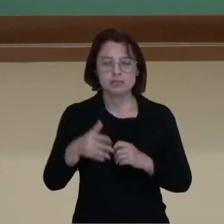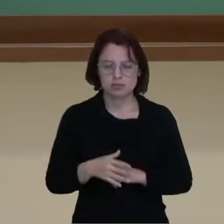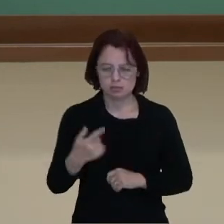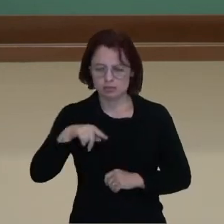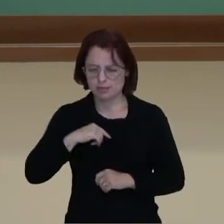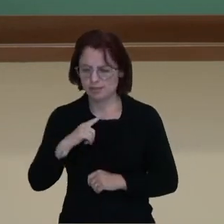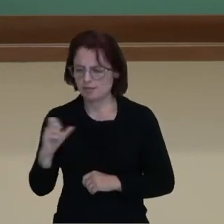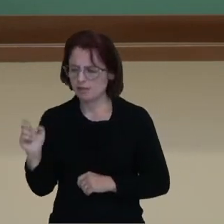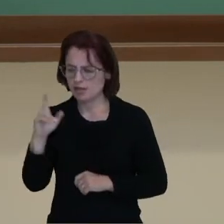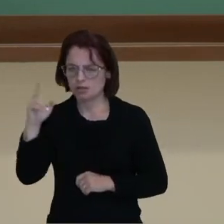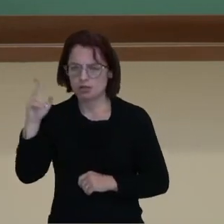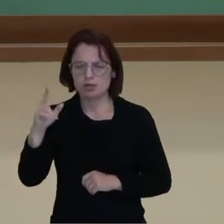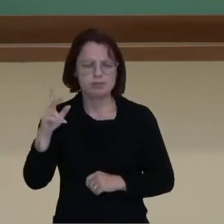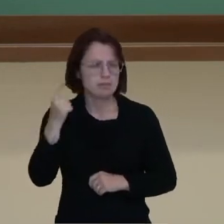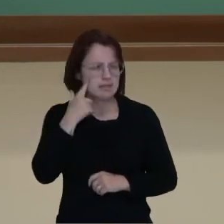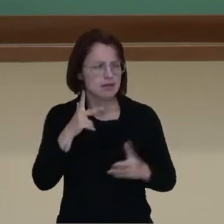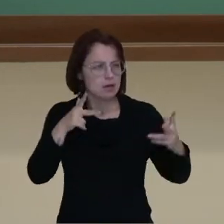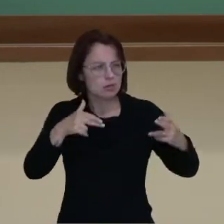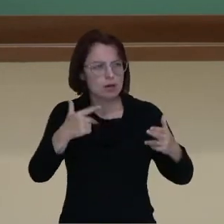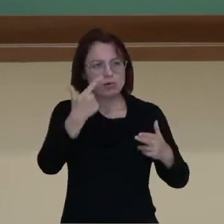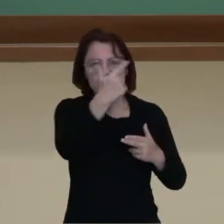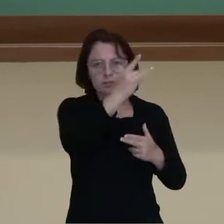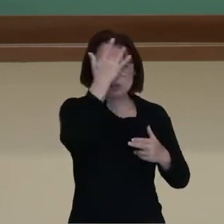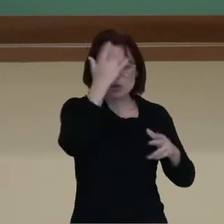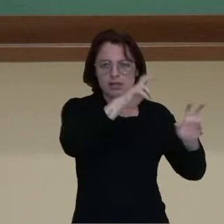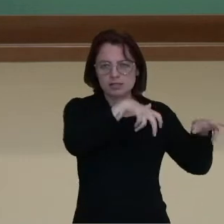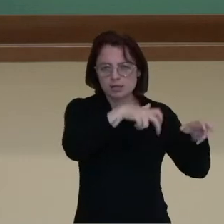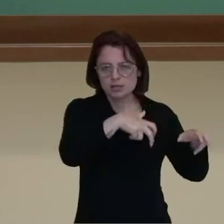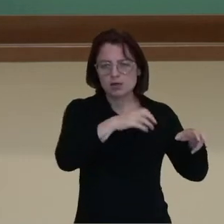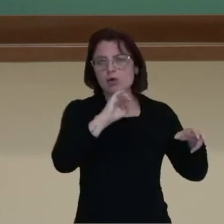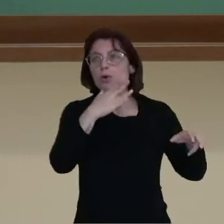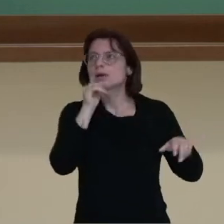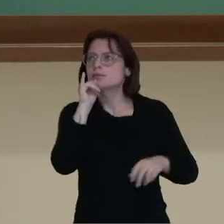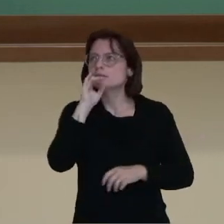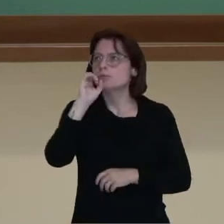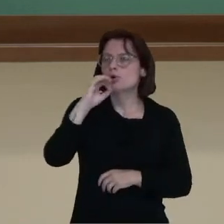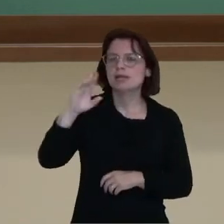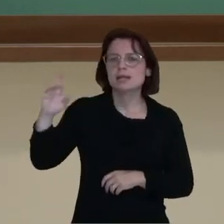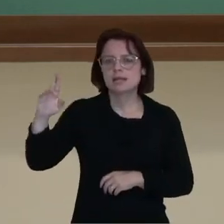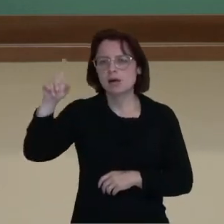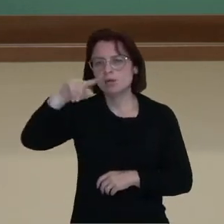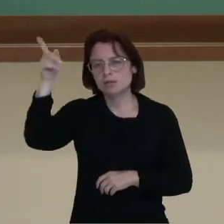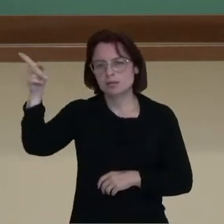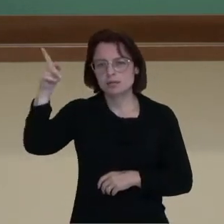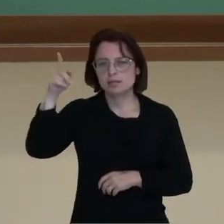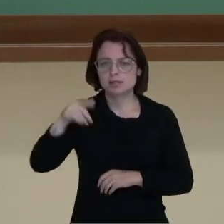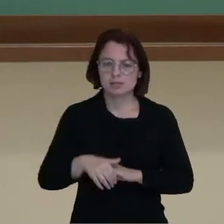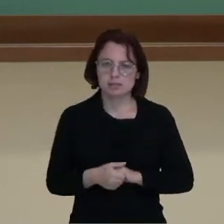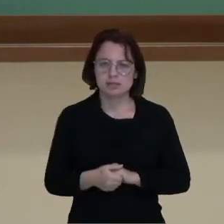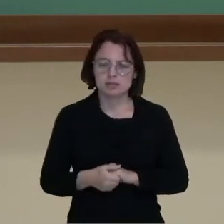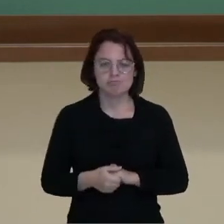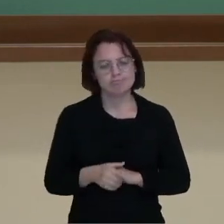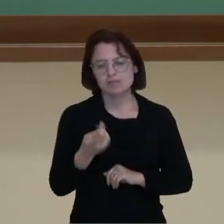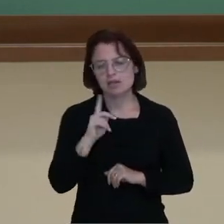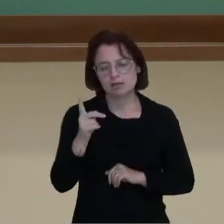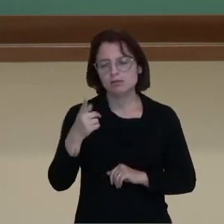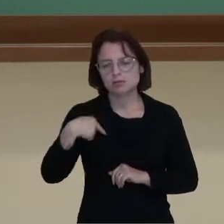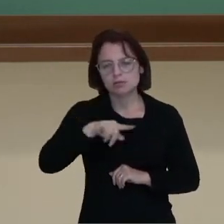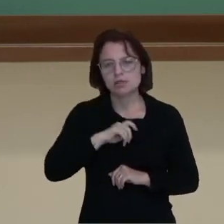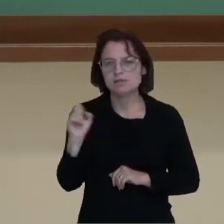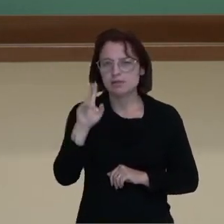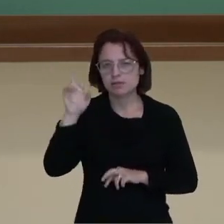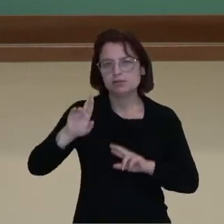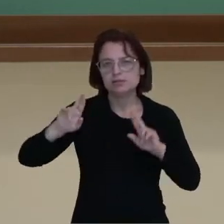valor, né? A gente pensa igual às pessoas do lado oriental do mundo? É claro que não, né? De acordo com a